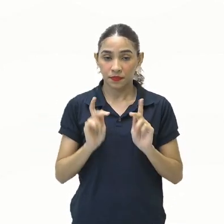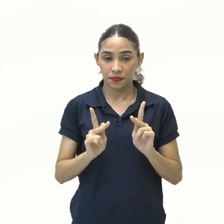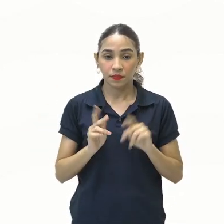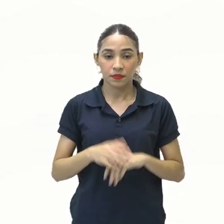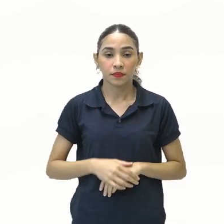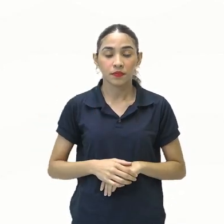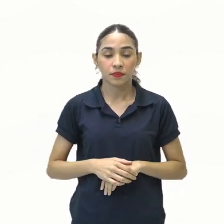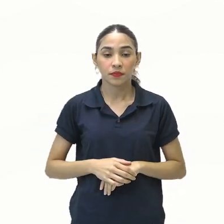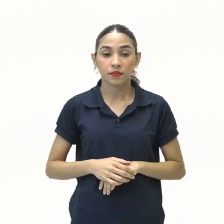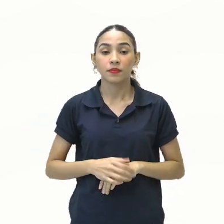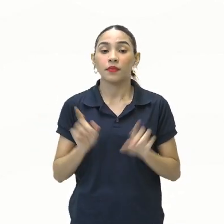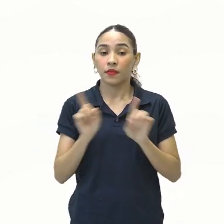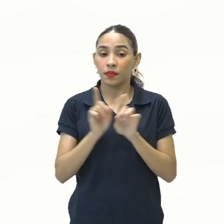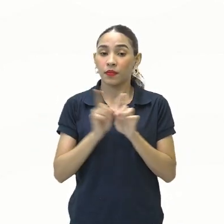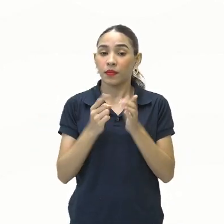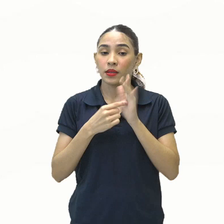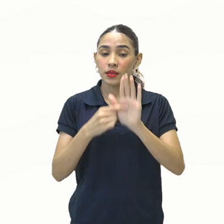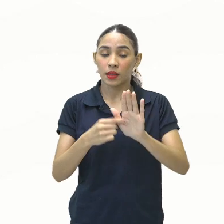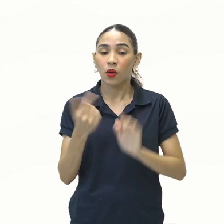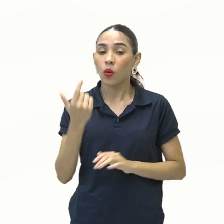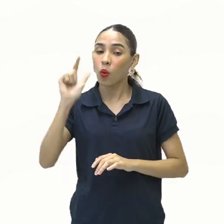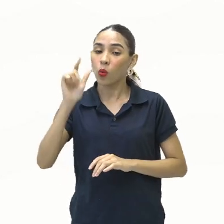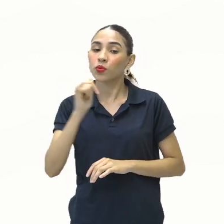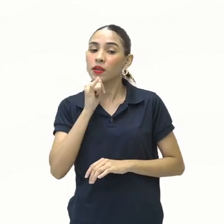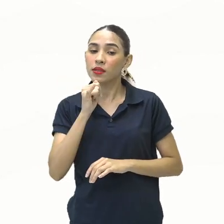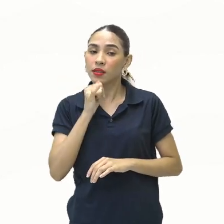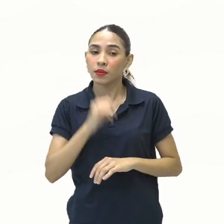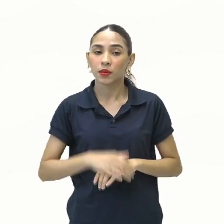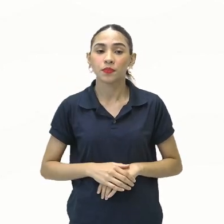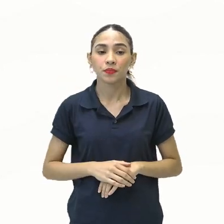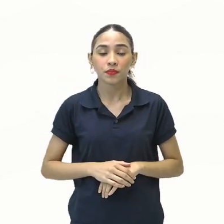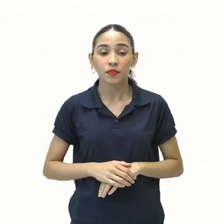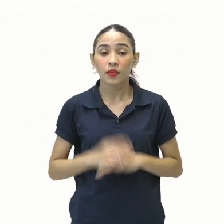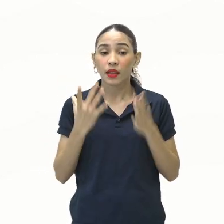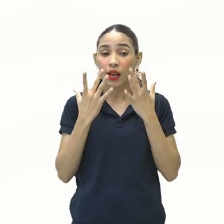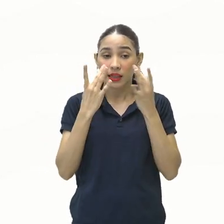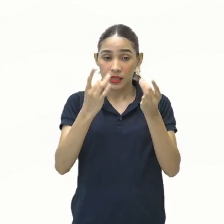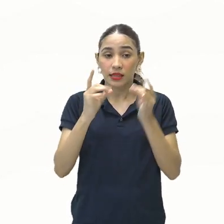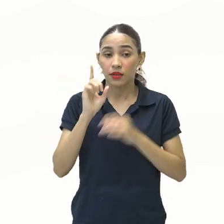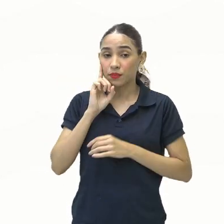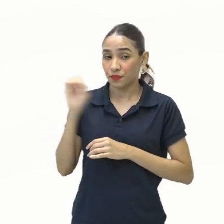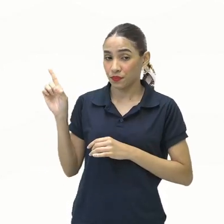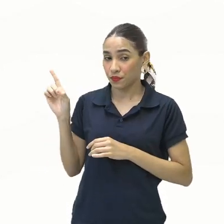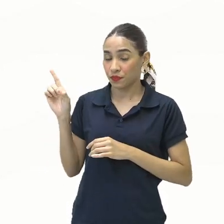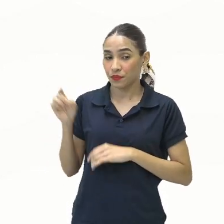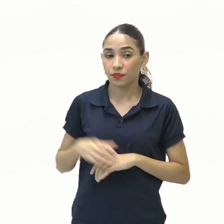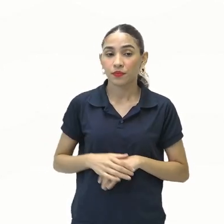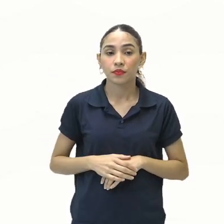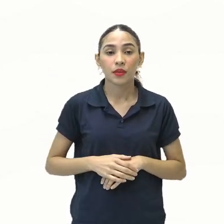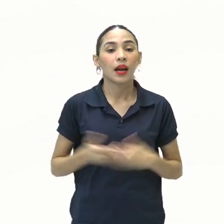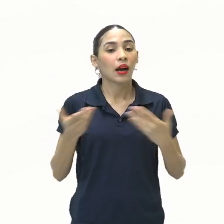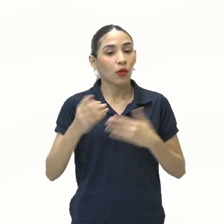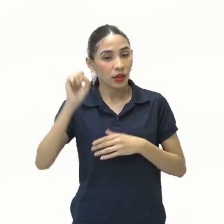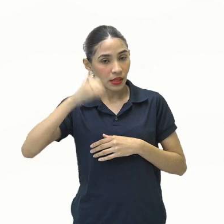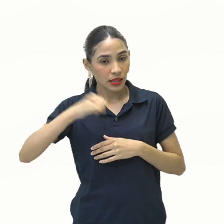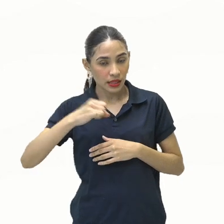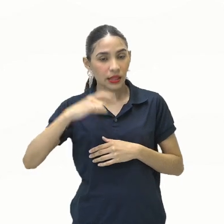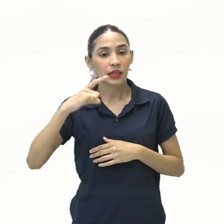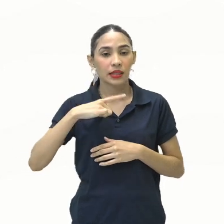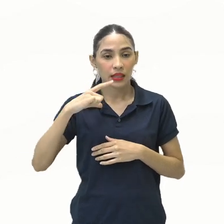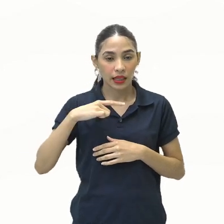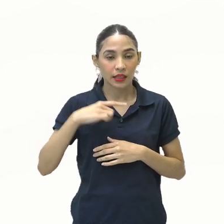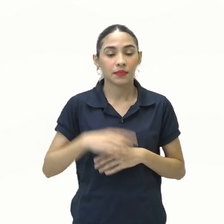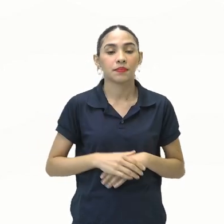certo? E aí eu trouxe para vocês mais uns exemplos. Observem. Agora sim nós temos